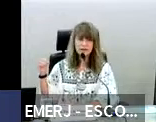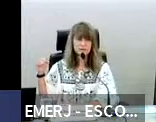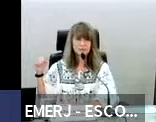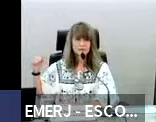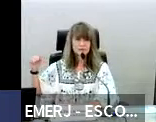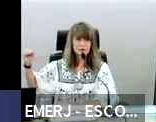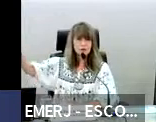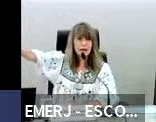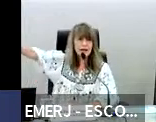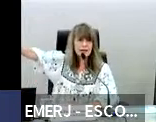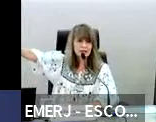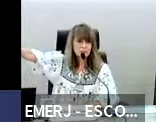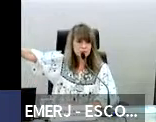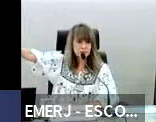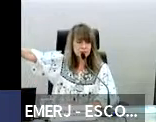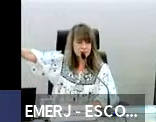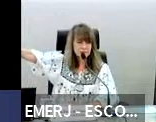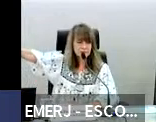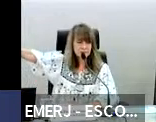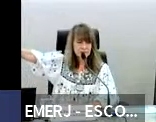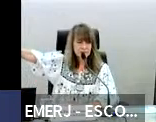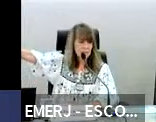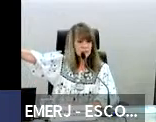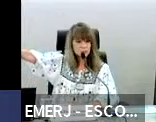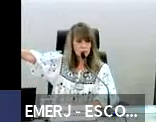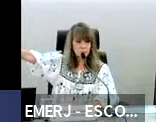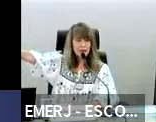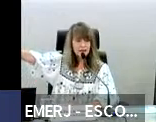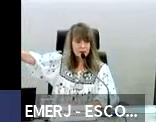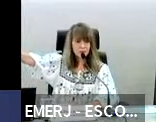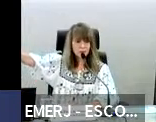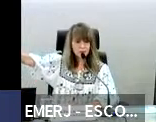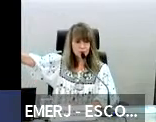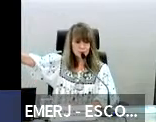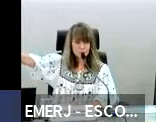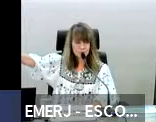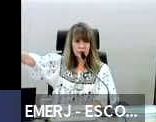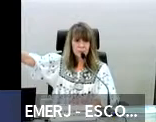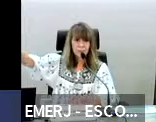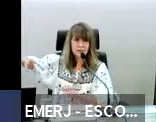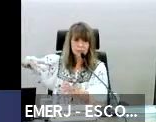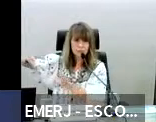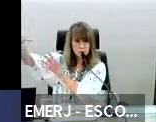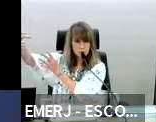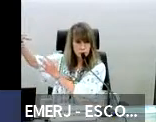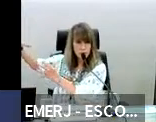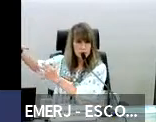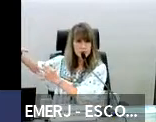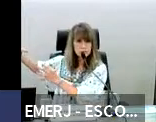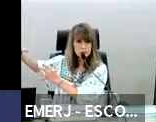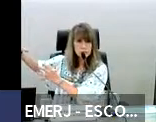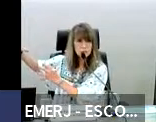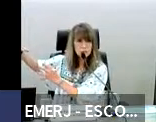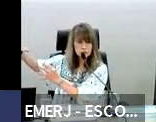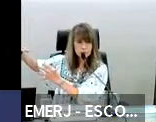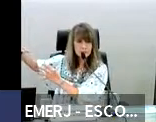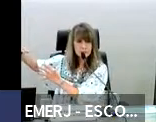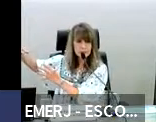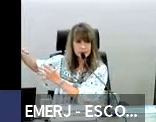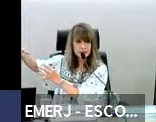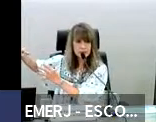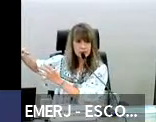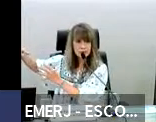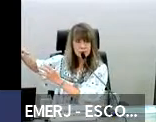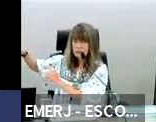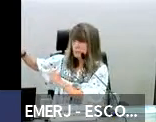aí nós pararíamos aqui, mas não paramos, né, para depois transformar isso numa